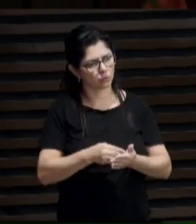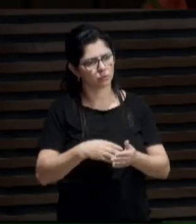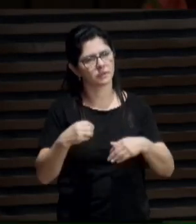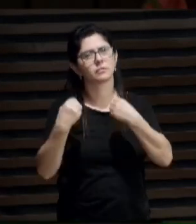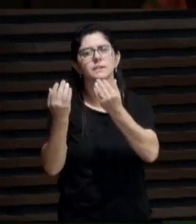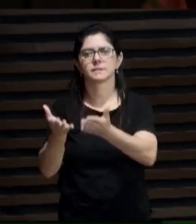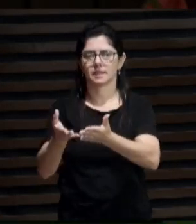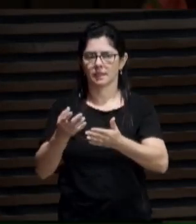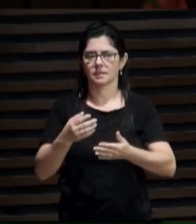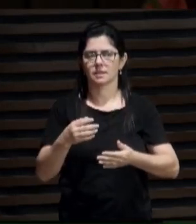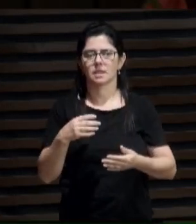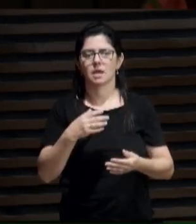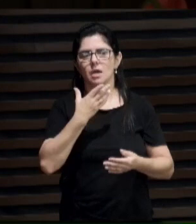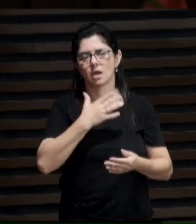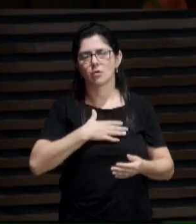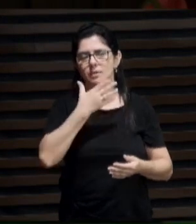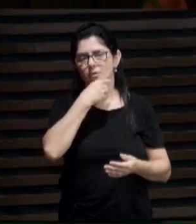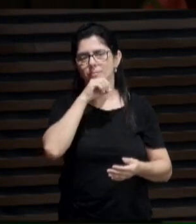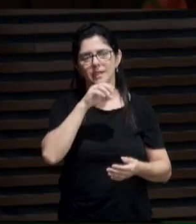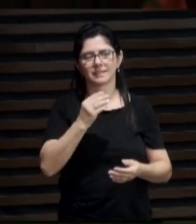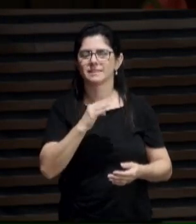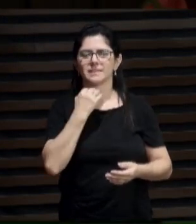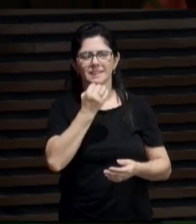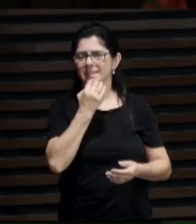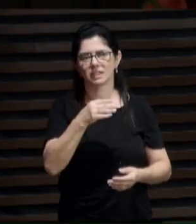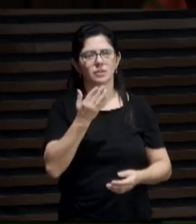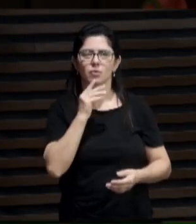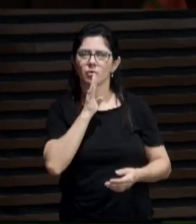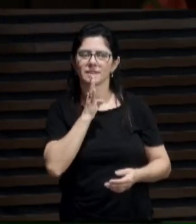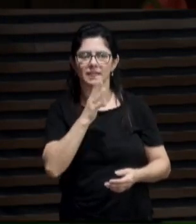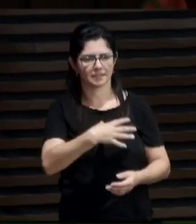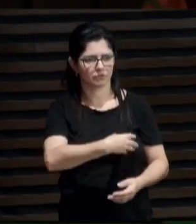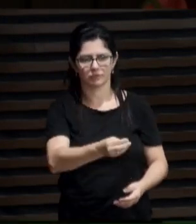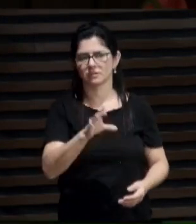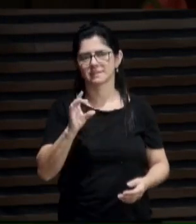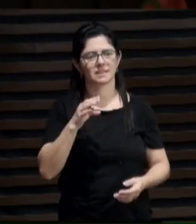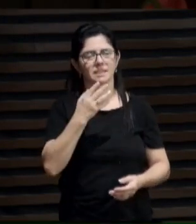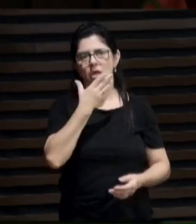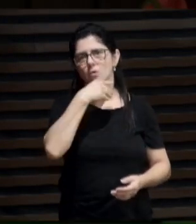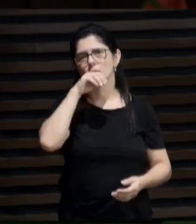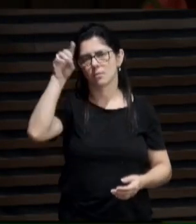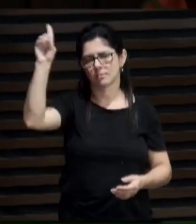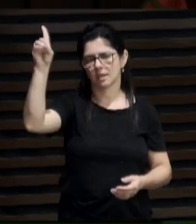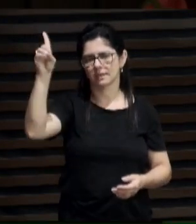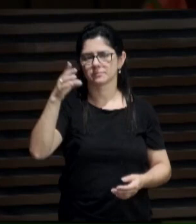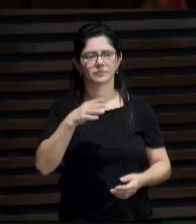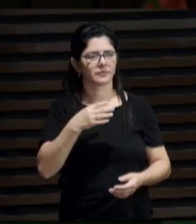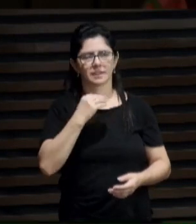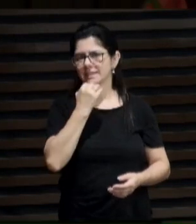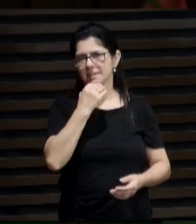Pai. Ninguém conhece o Filho senão o Pai. E ninguém conhece o